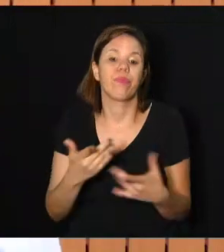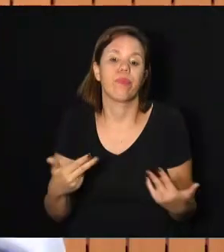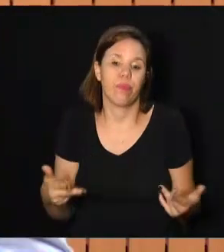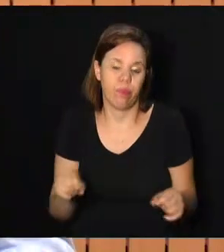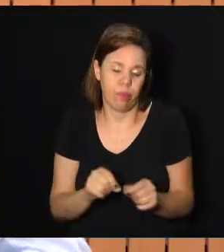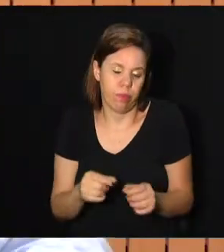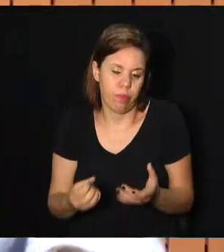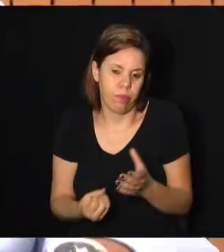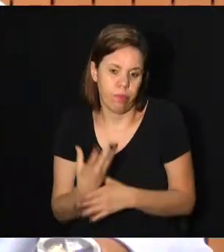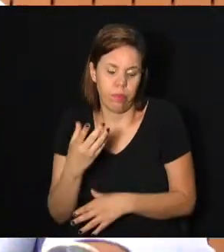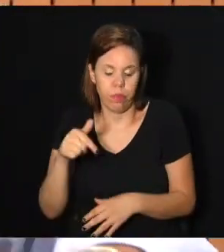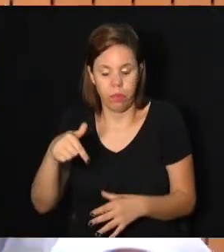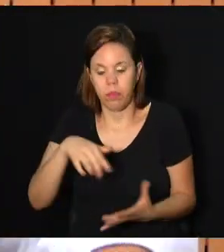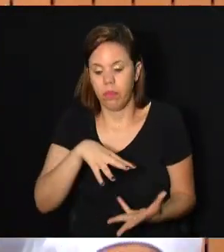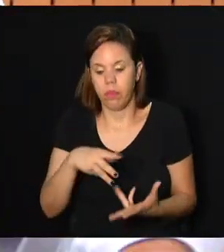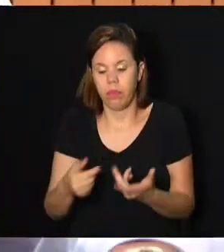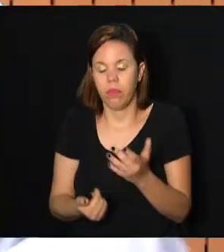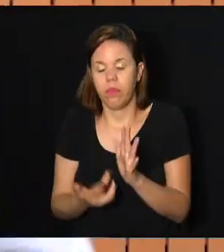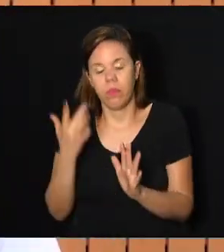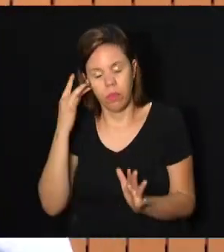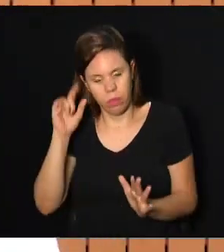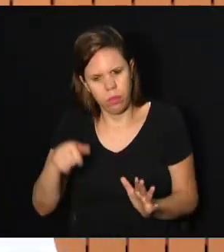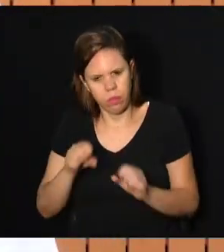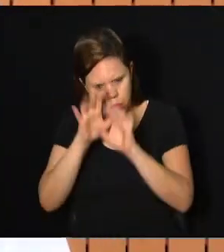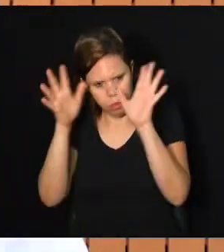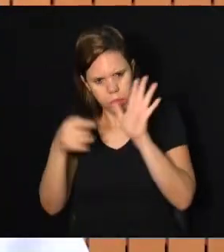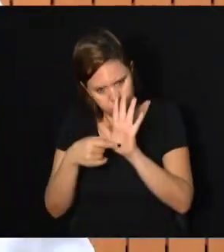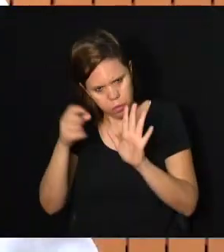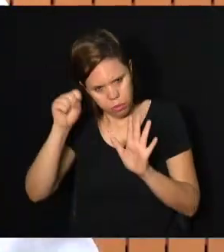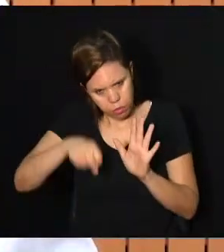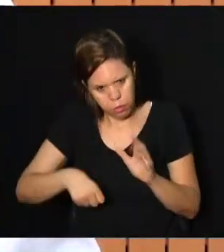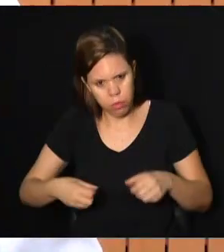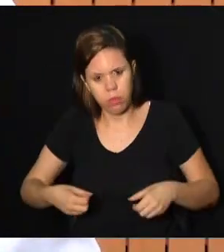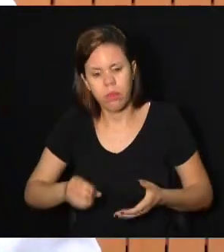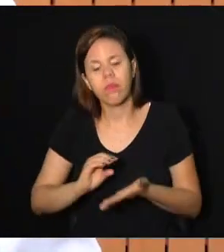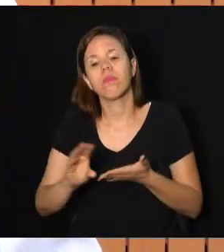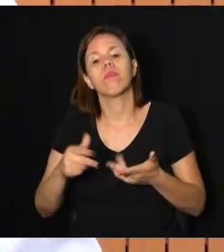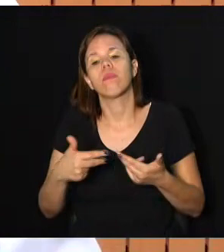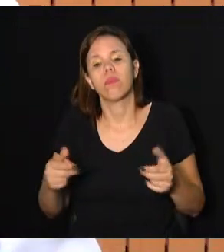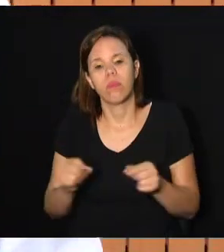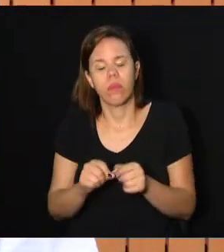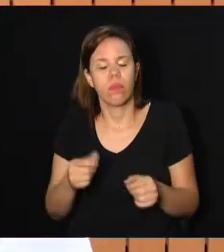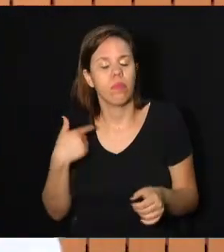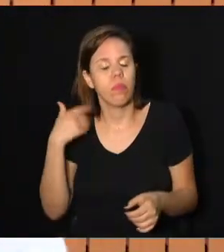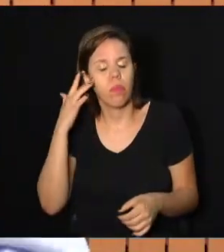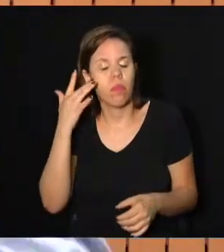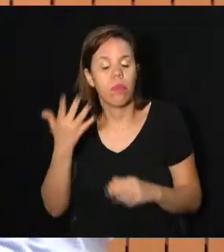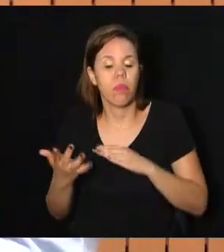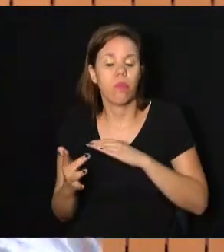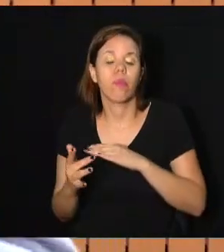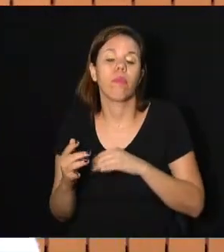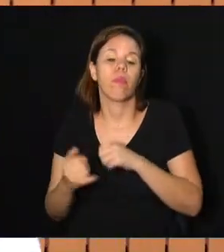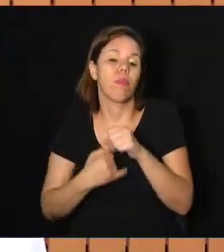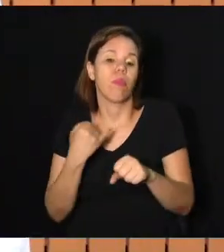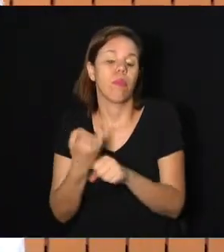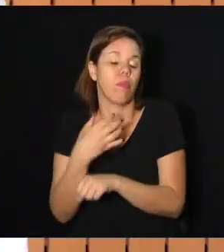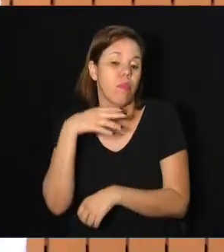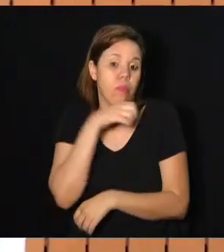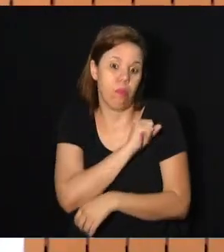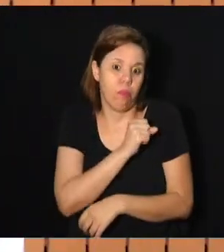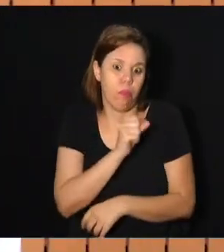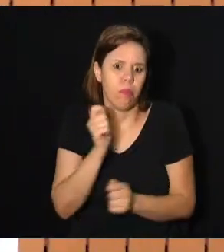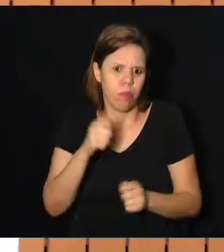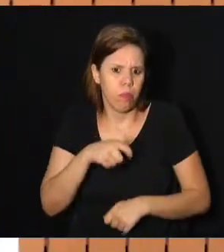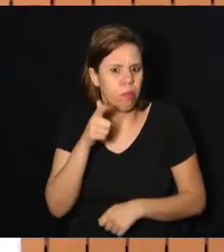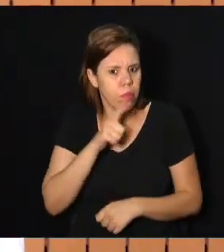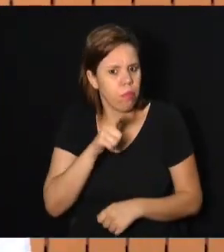dia, nesse mundo globalizado, com essa internet tão ágil, nós conseguimos viajar pela internet.